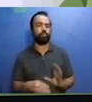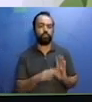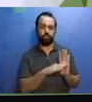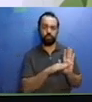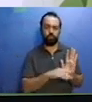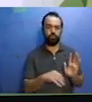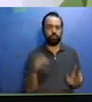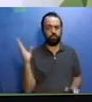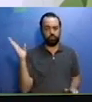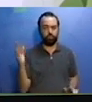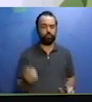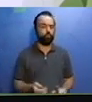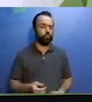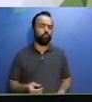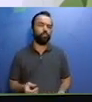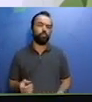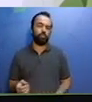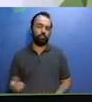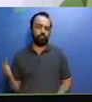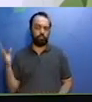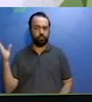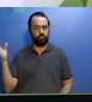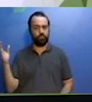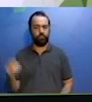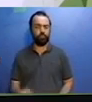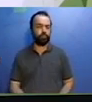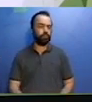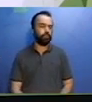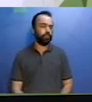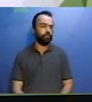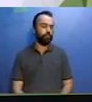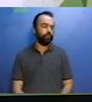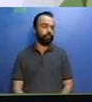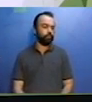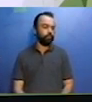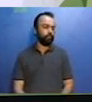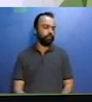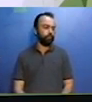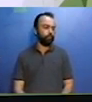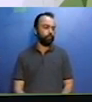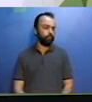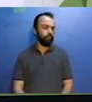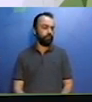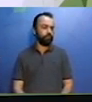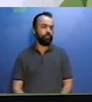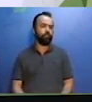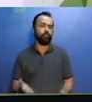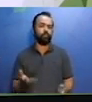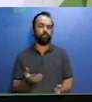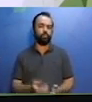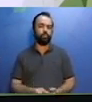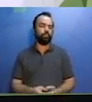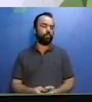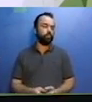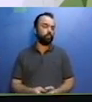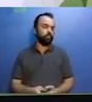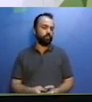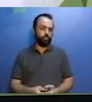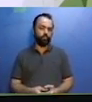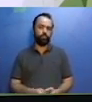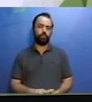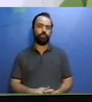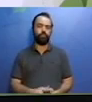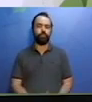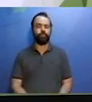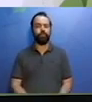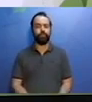fracionada. Nós temos a filtração simples, a filtração a vácuo, a peneiração, decantação